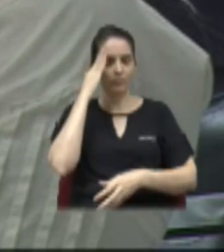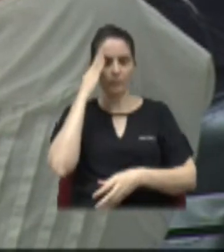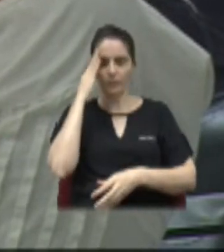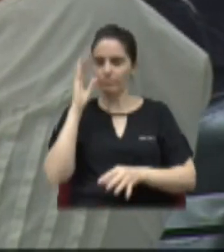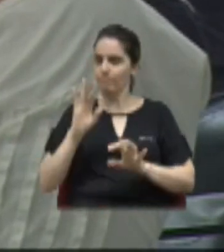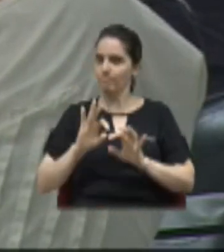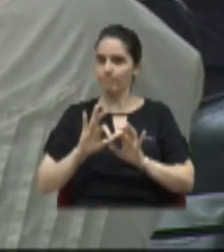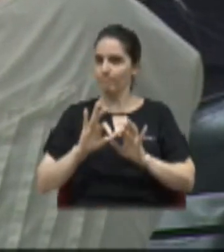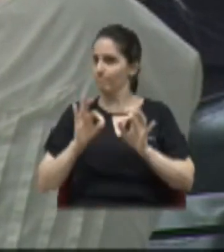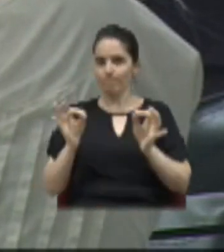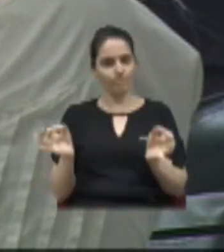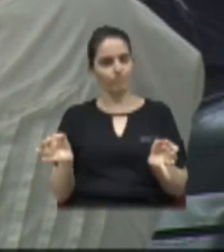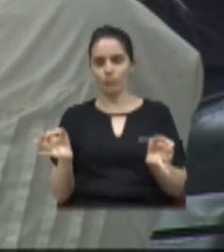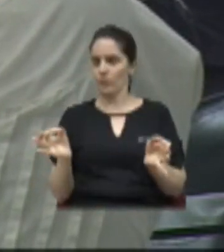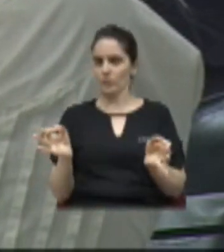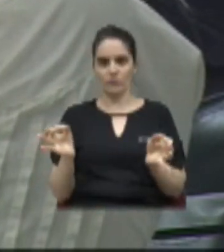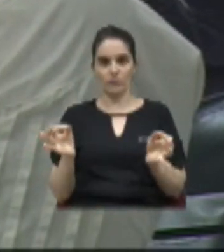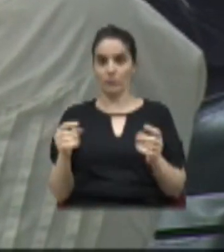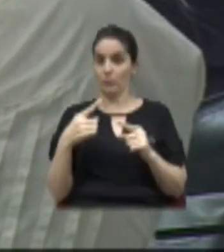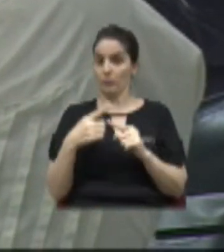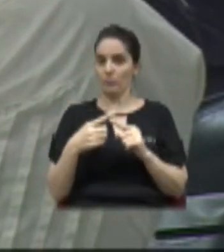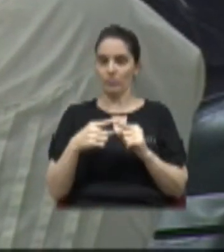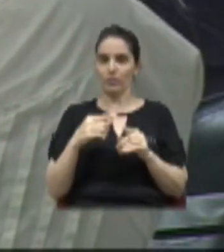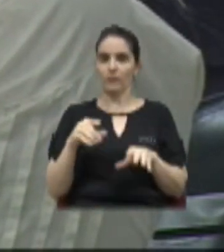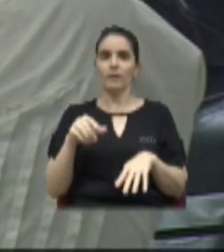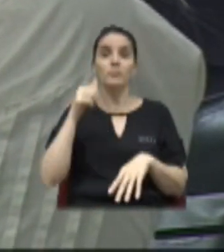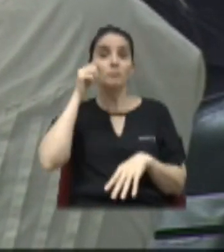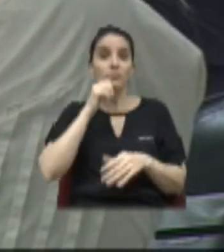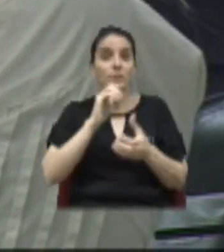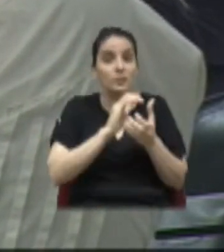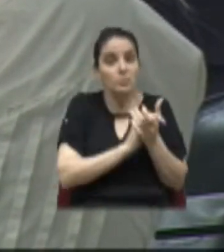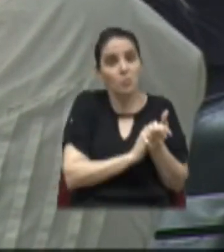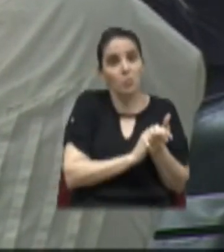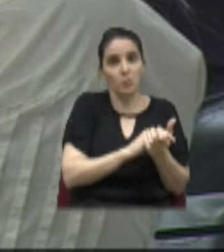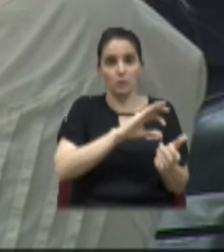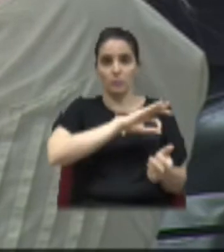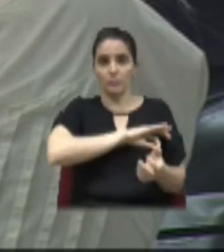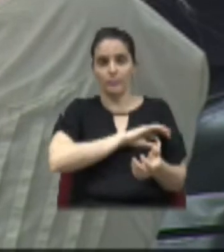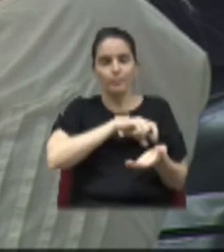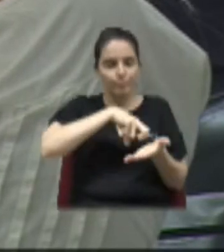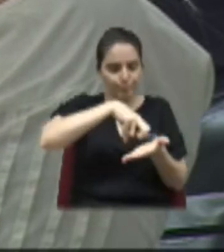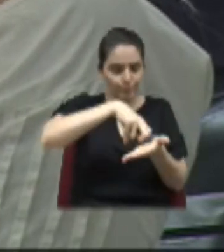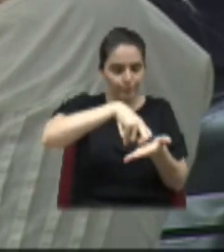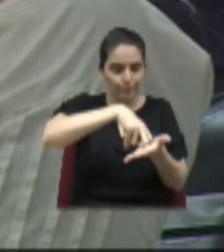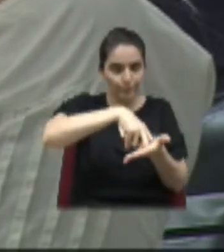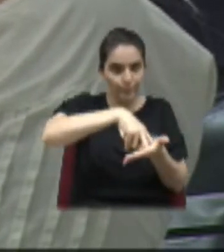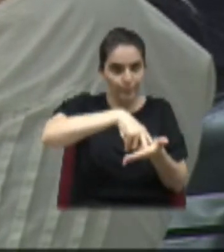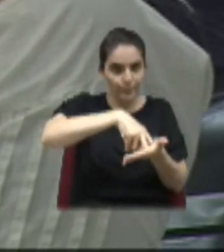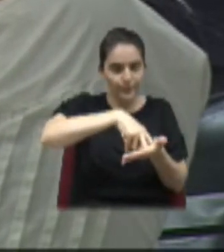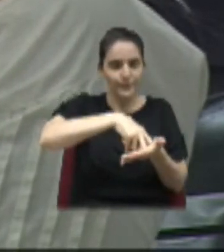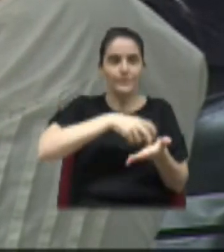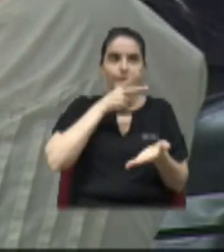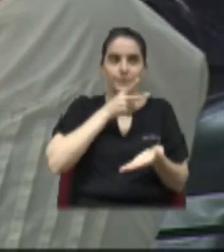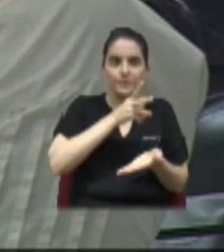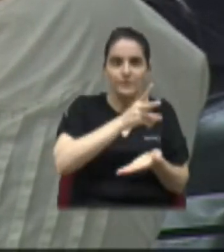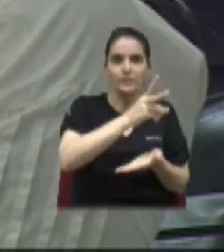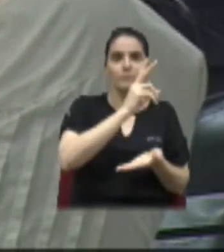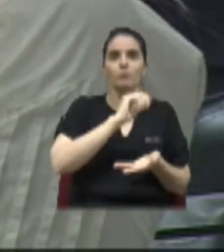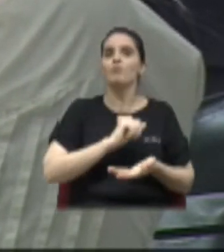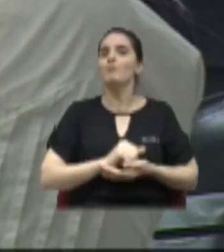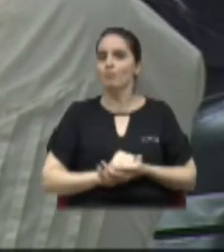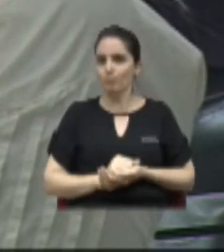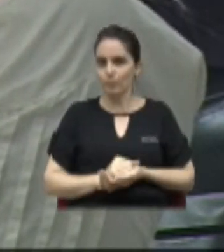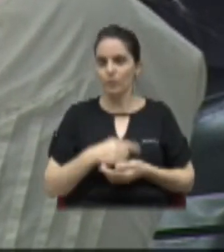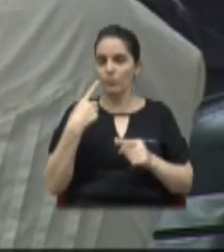né? Acho que ser esposa de policial é dobrar o joelho um pouco a mais, porque eles